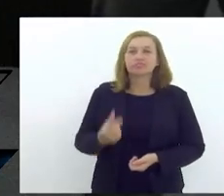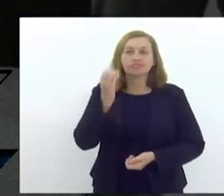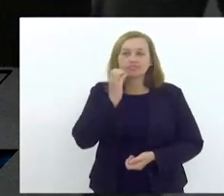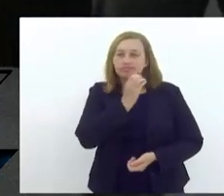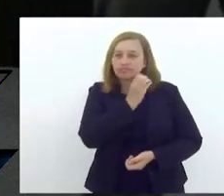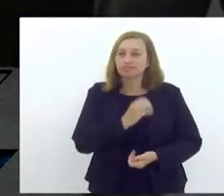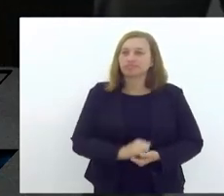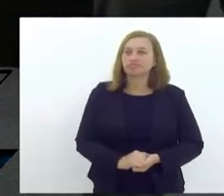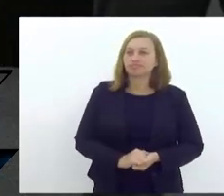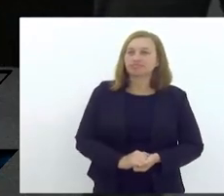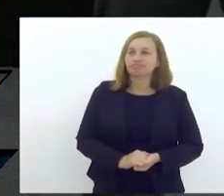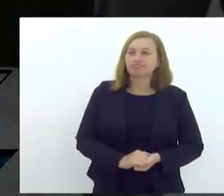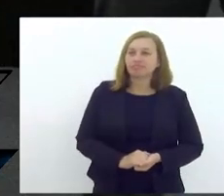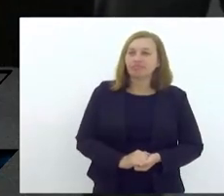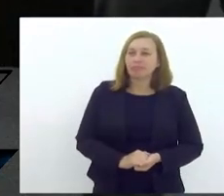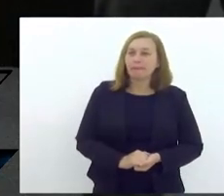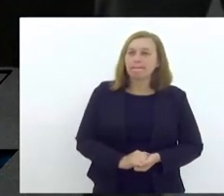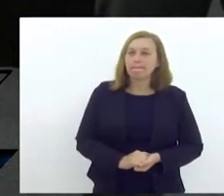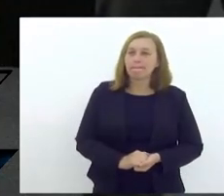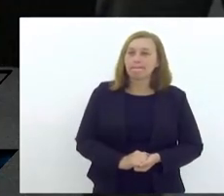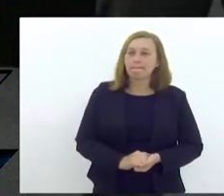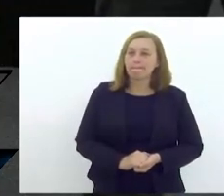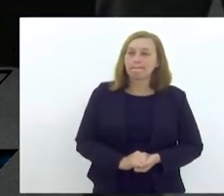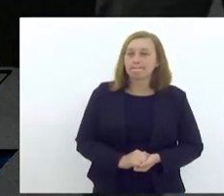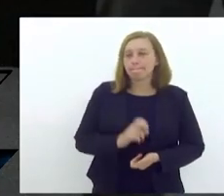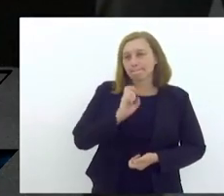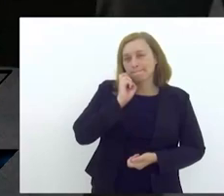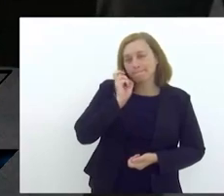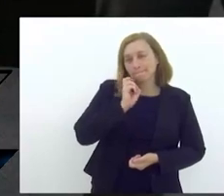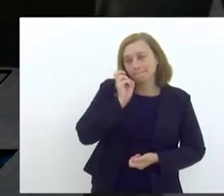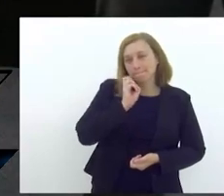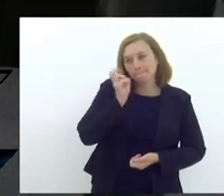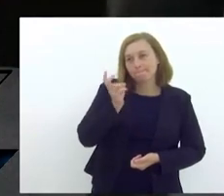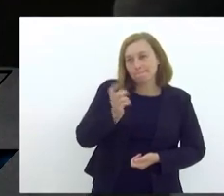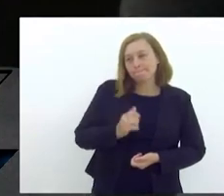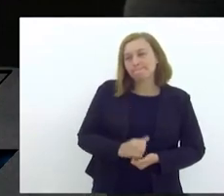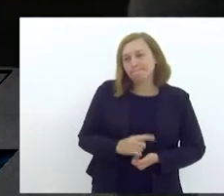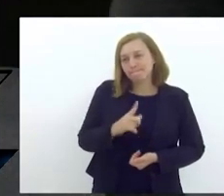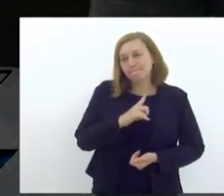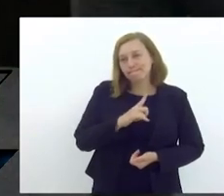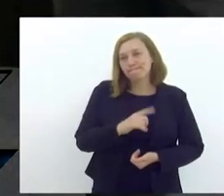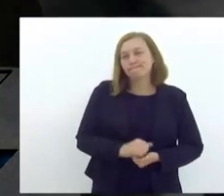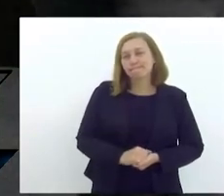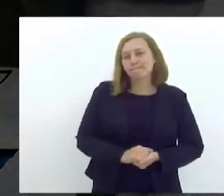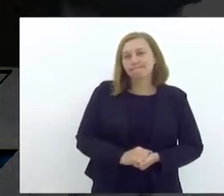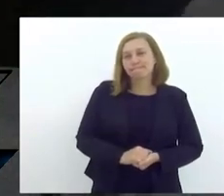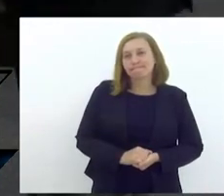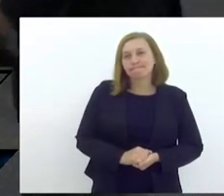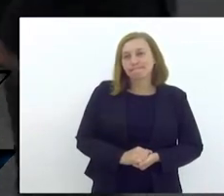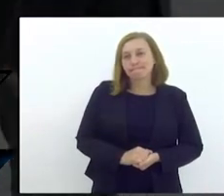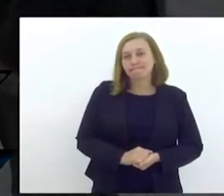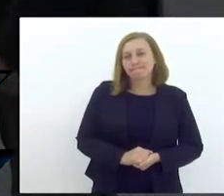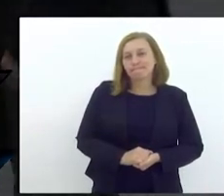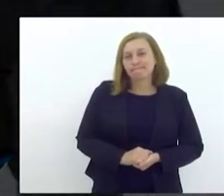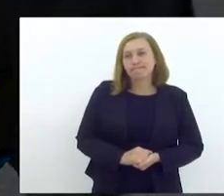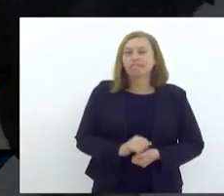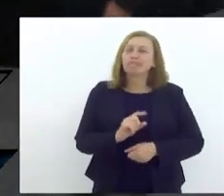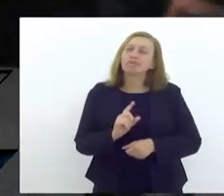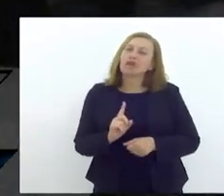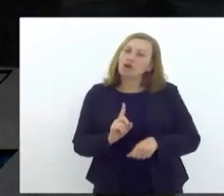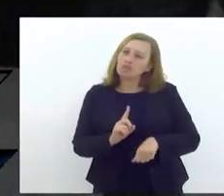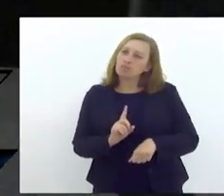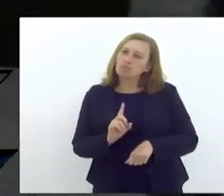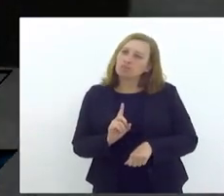pela situação vexamesa que passou alguns horas atrás